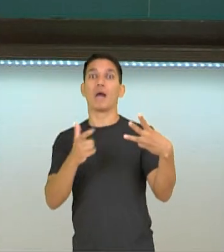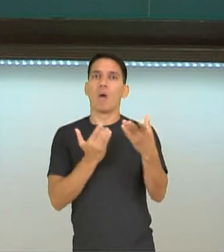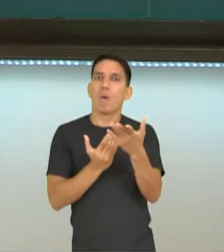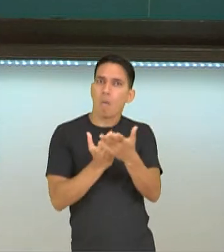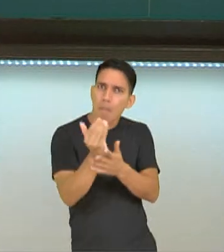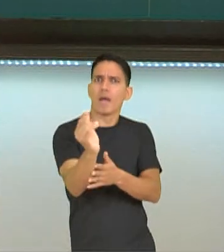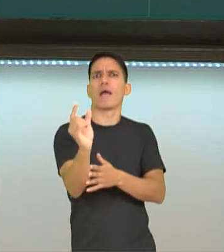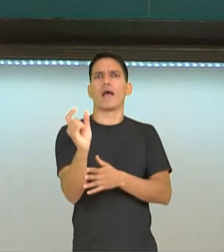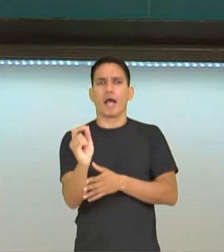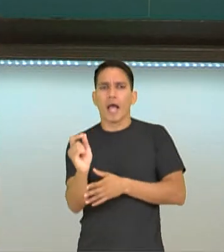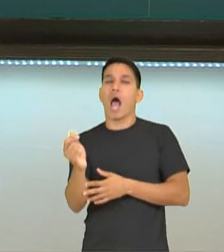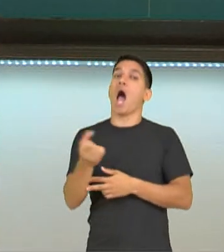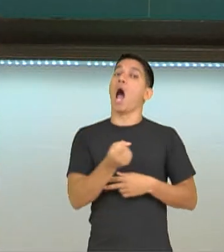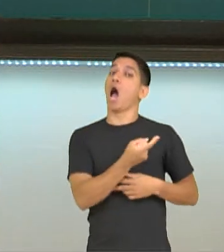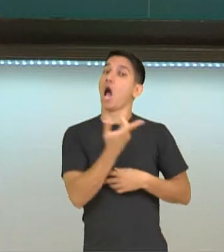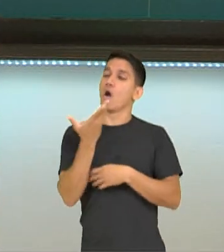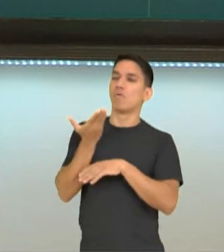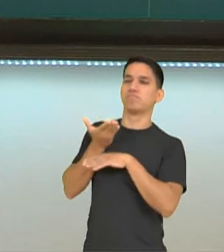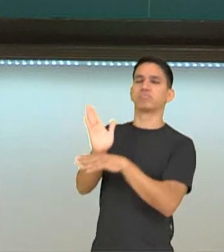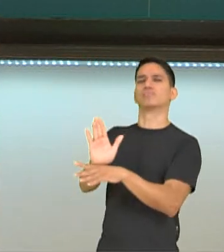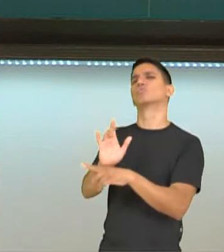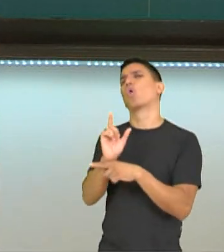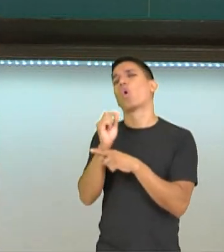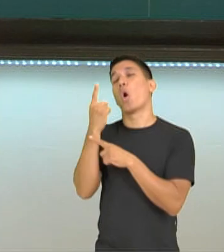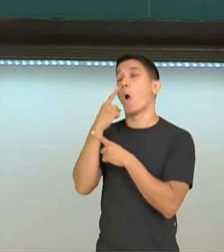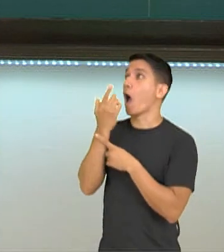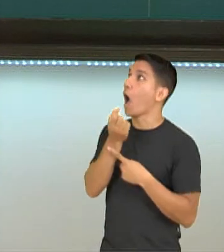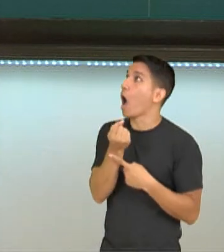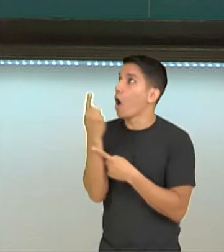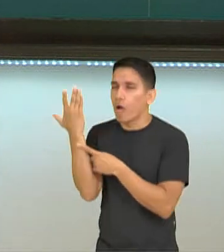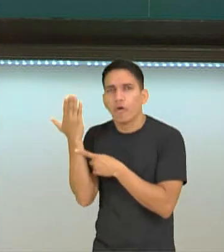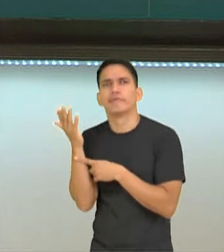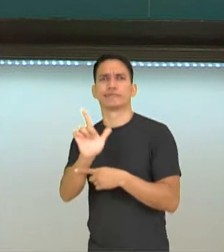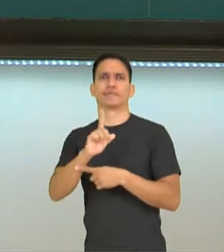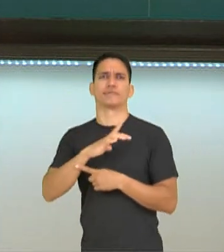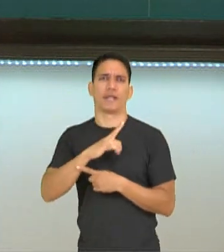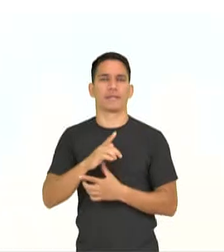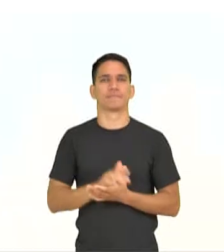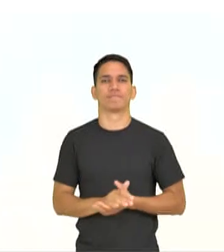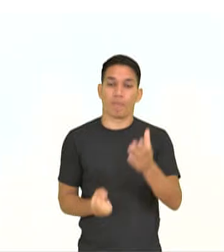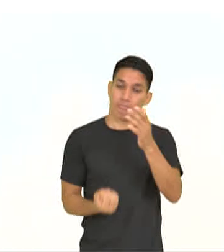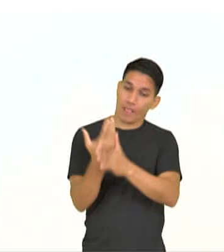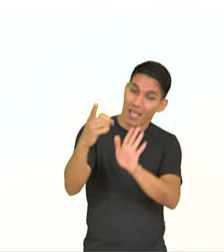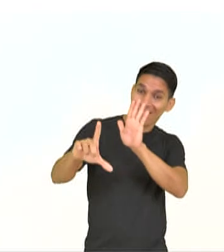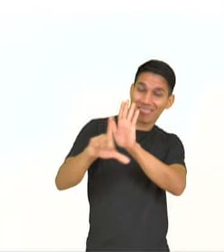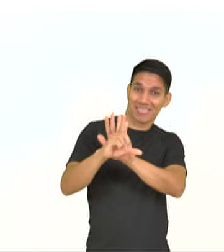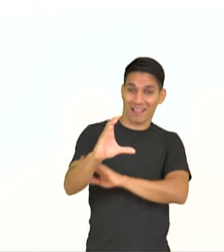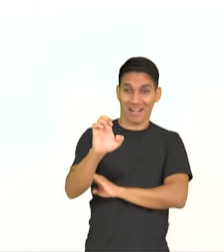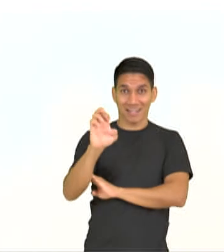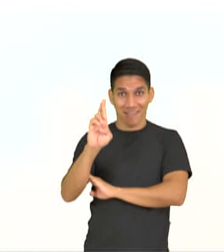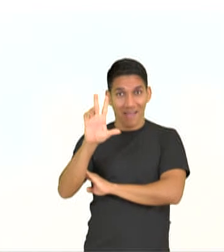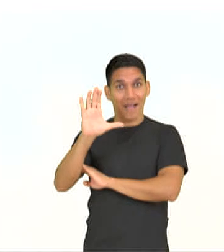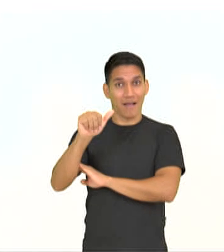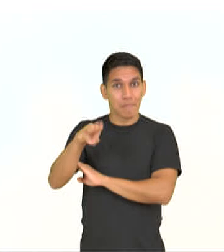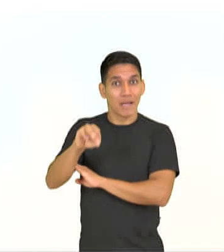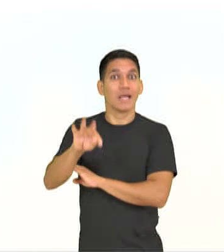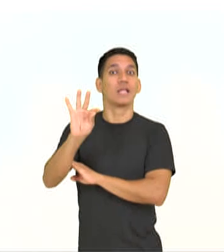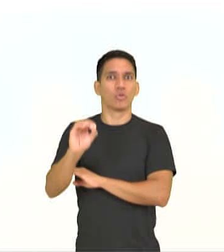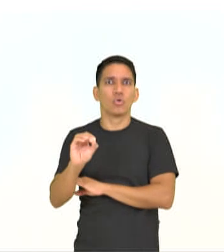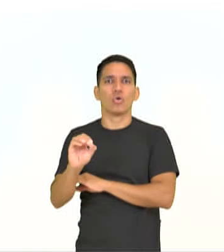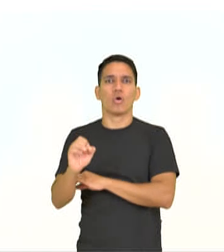ganhar alguns benefícios. Olha só um dos benefícios que eles ganham, né? Através das leis de cercamentos, a produção de